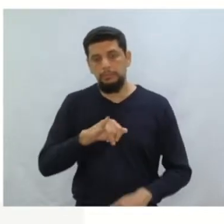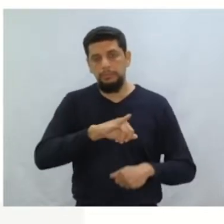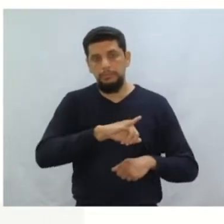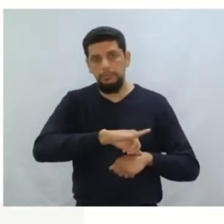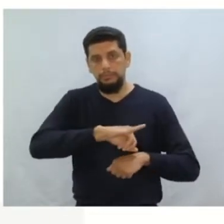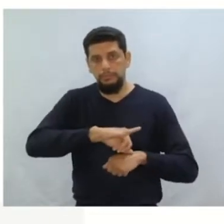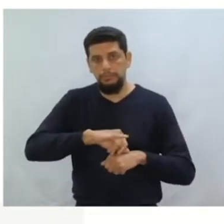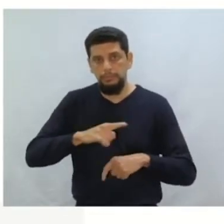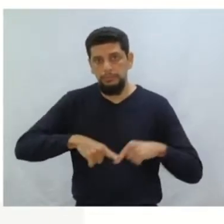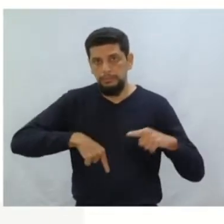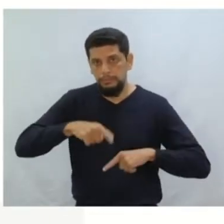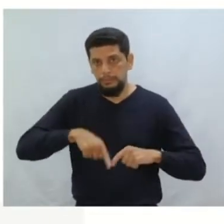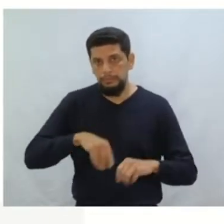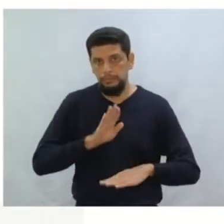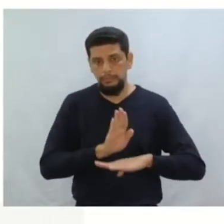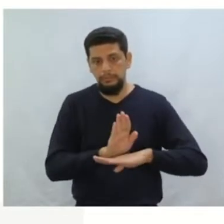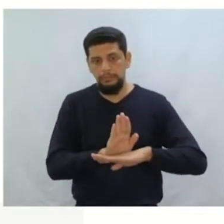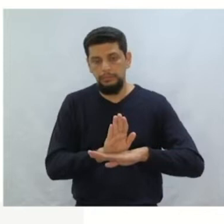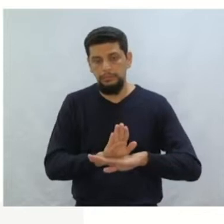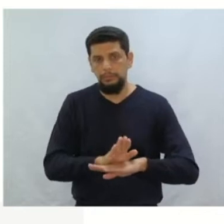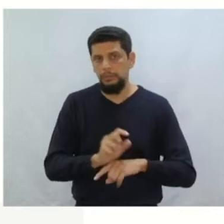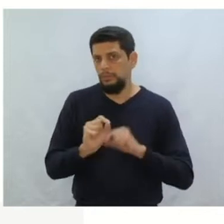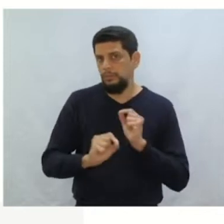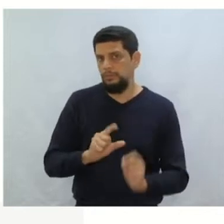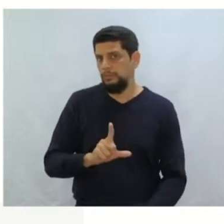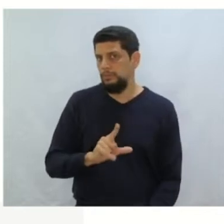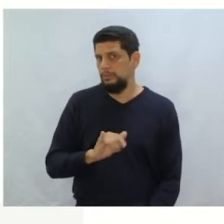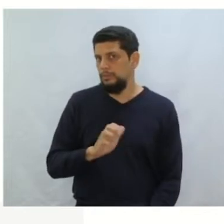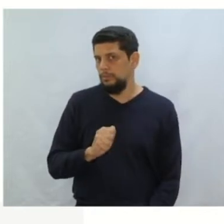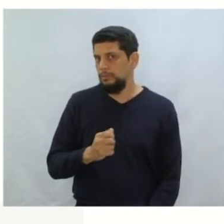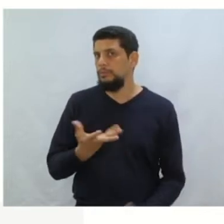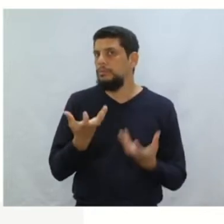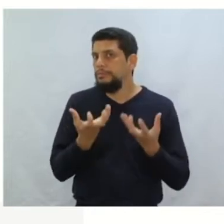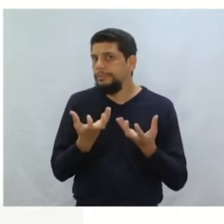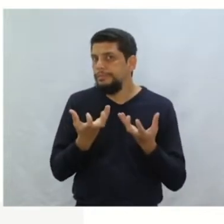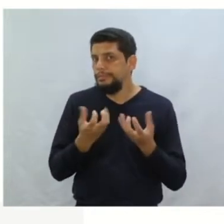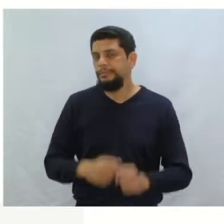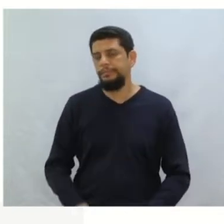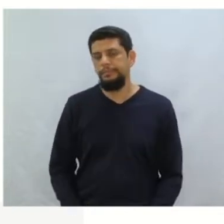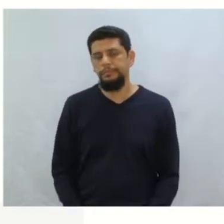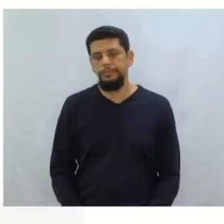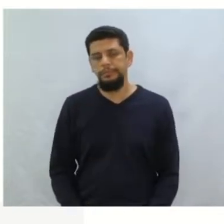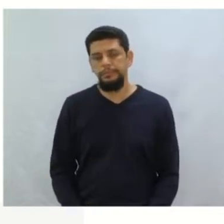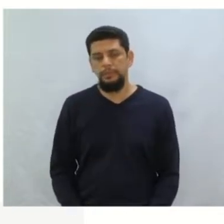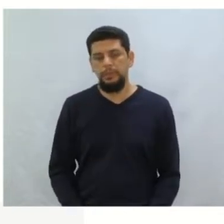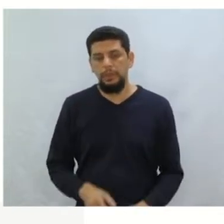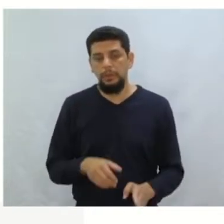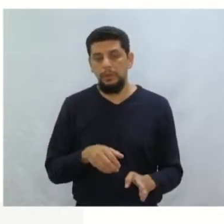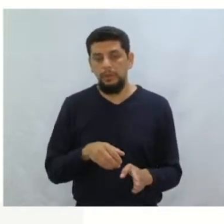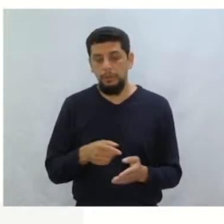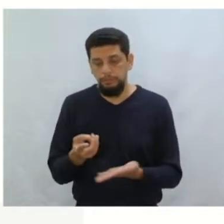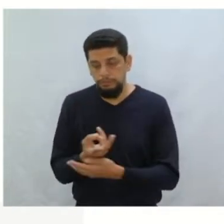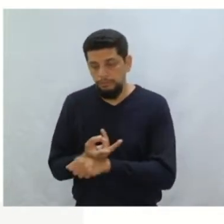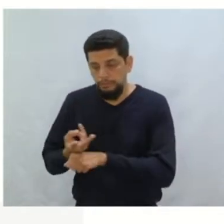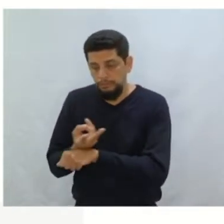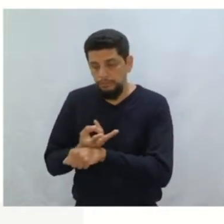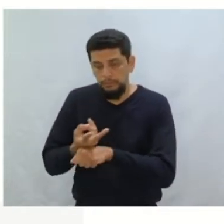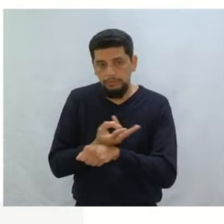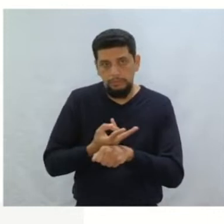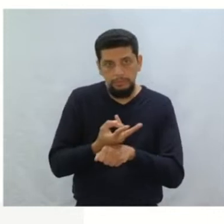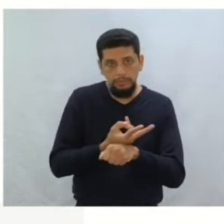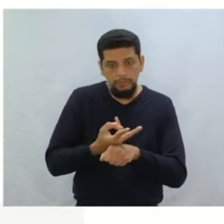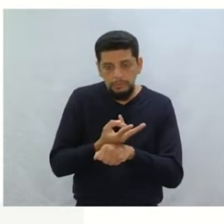novamente, alguns itens aqui para ajudar. Então, olha só, o que será que a Lia fala para a gente? Com o auxílio, procure